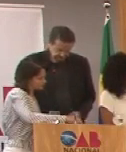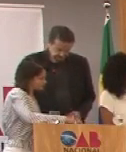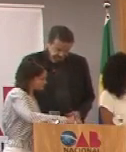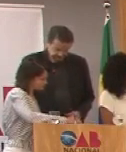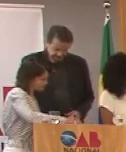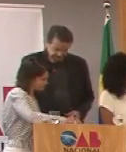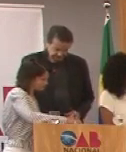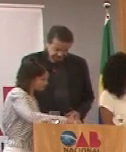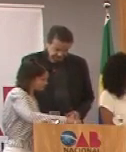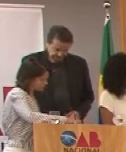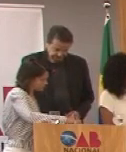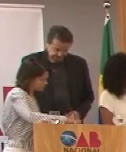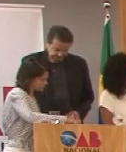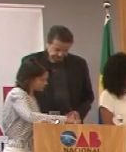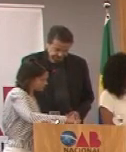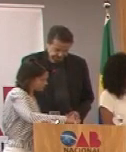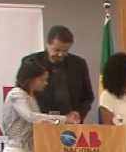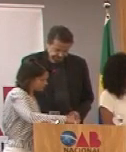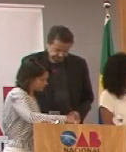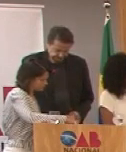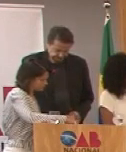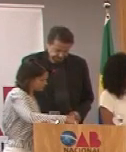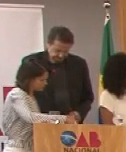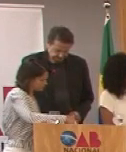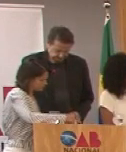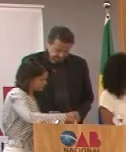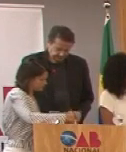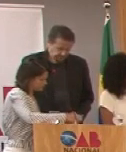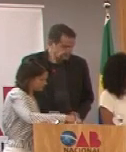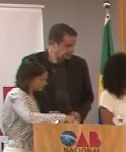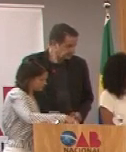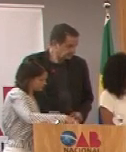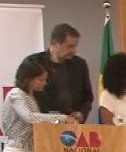imprensa sistematicamente atacada, agora,